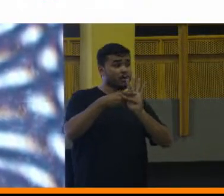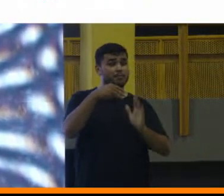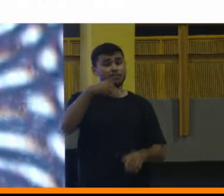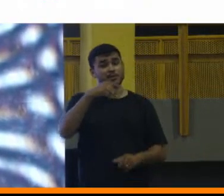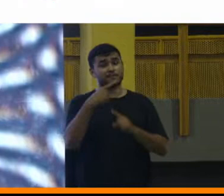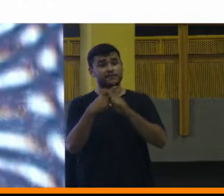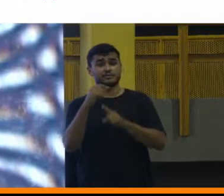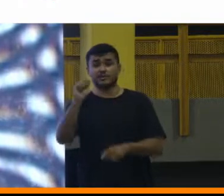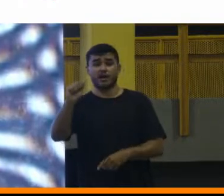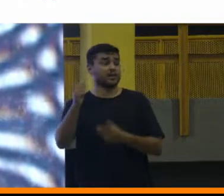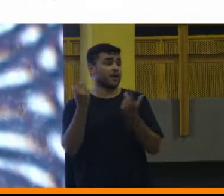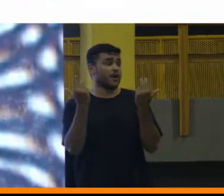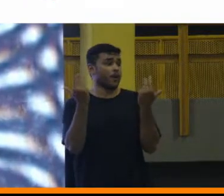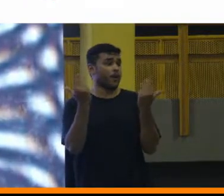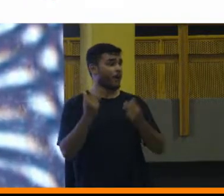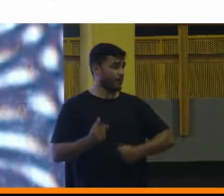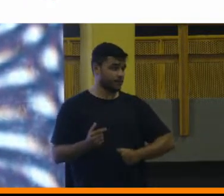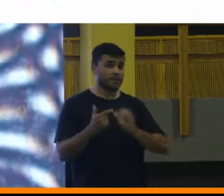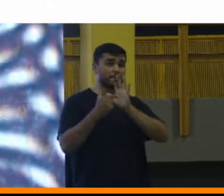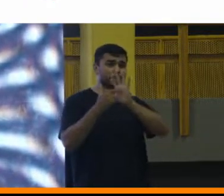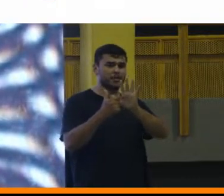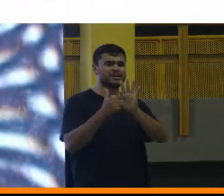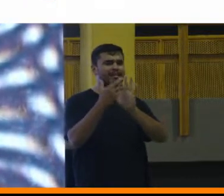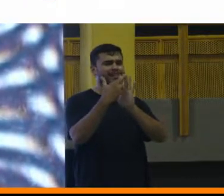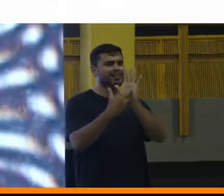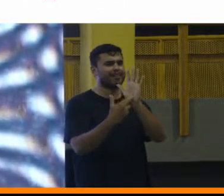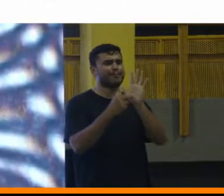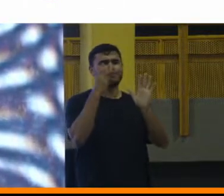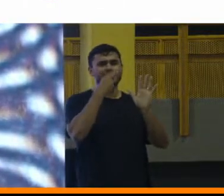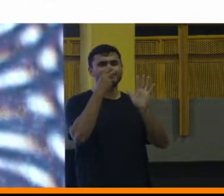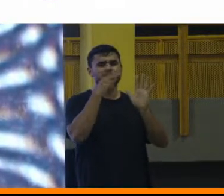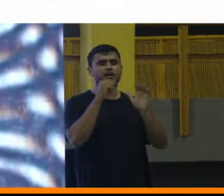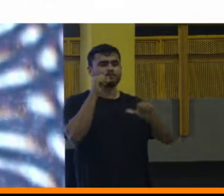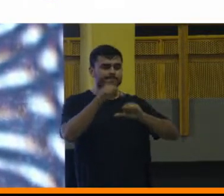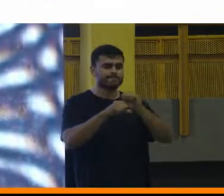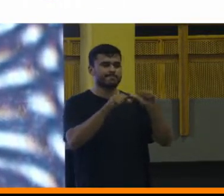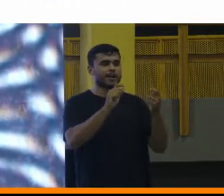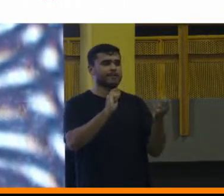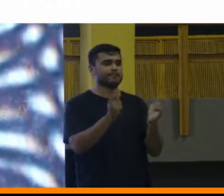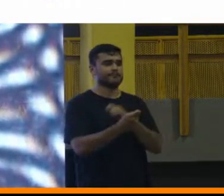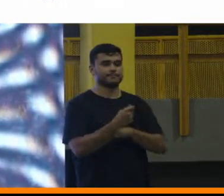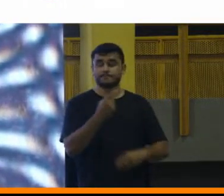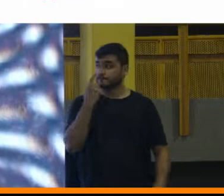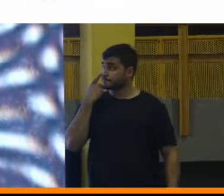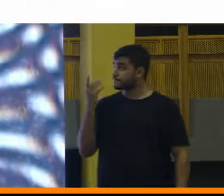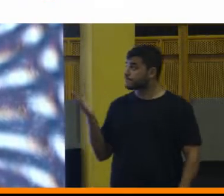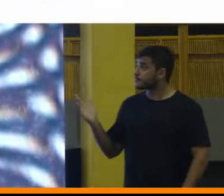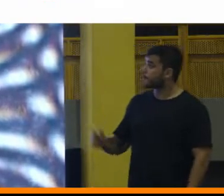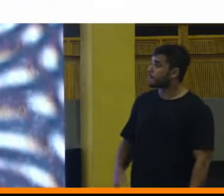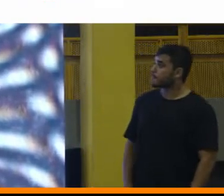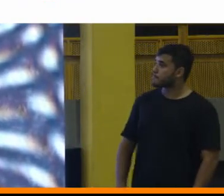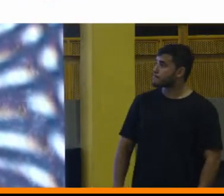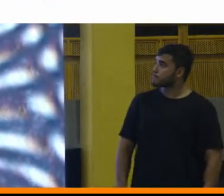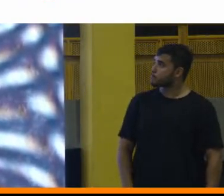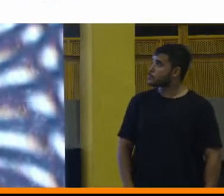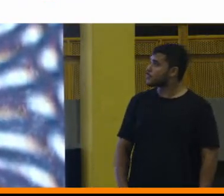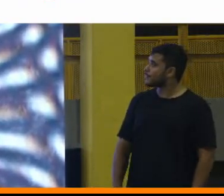apresentar. Tá, vamos melhorar isso aí. O vetor